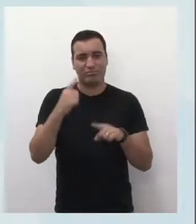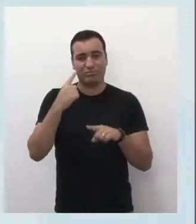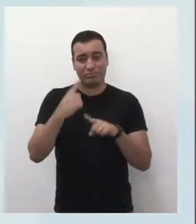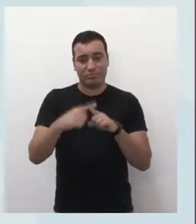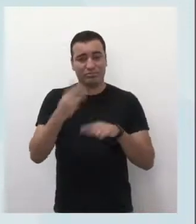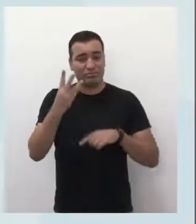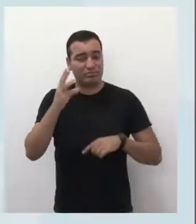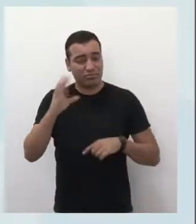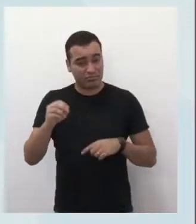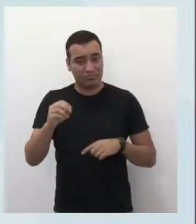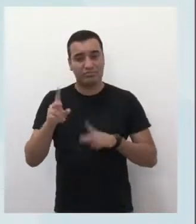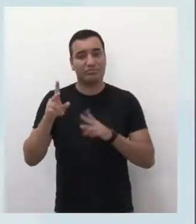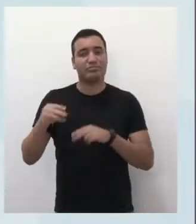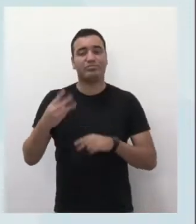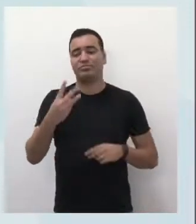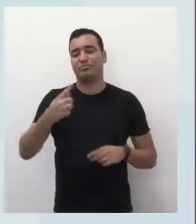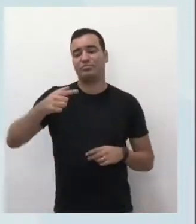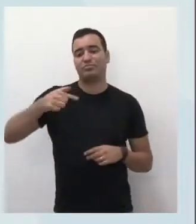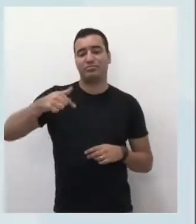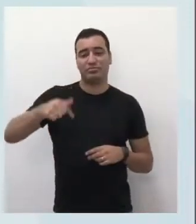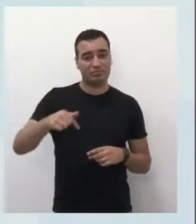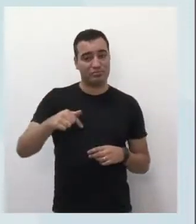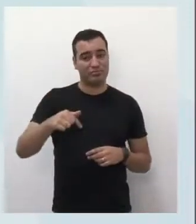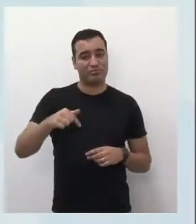Dá 37,5